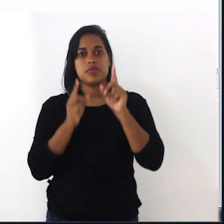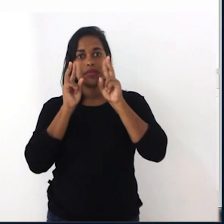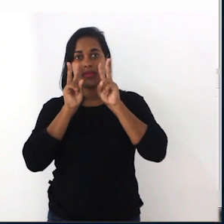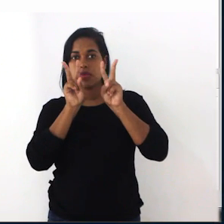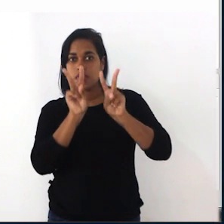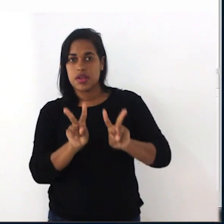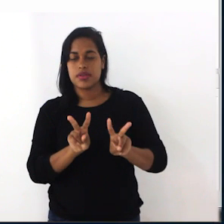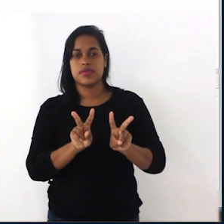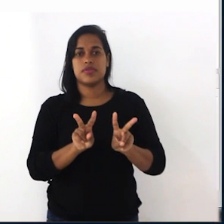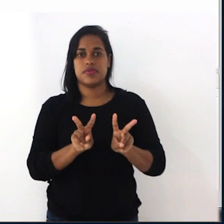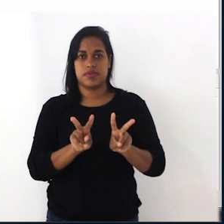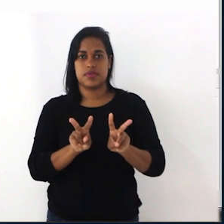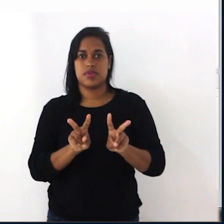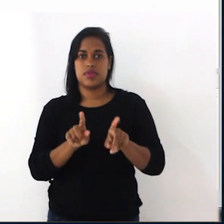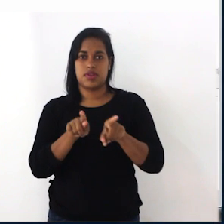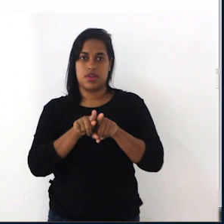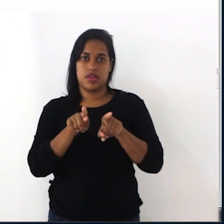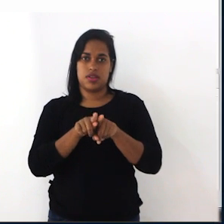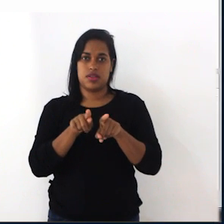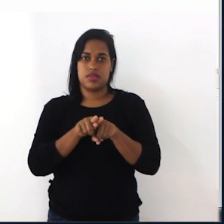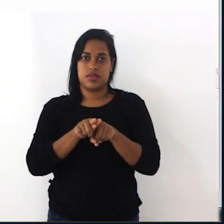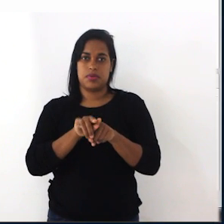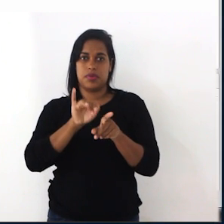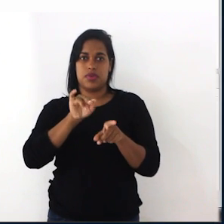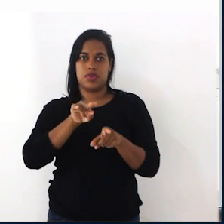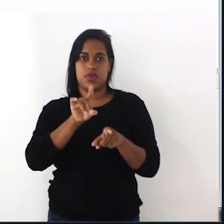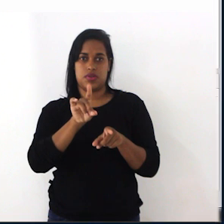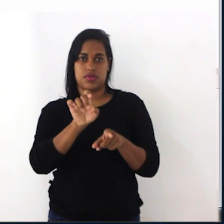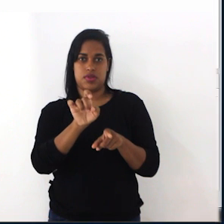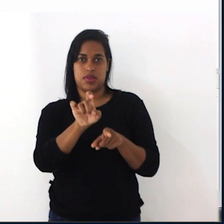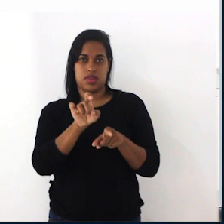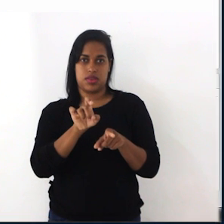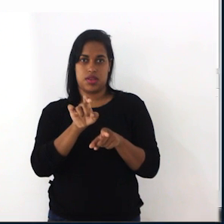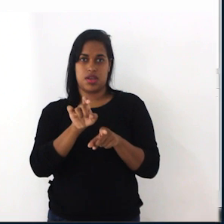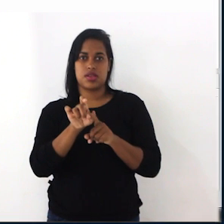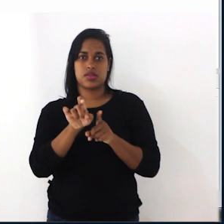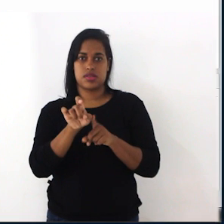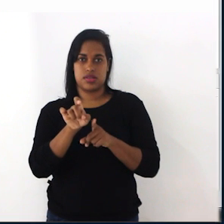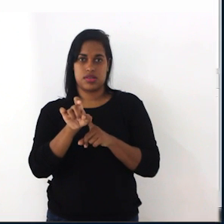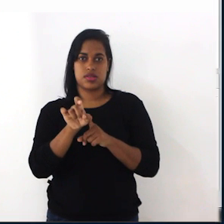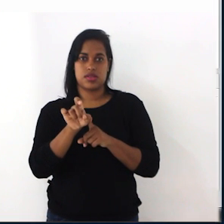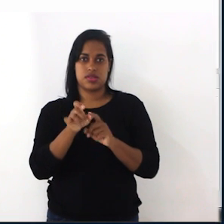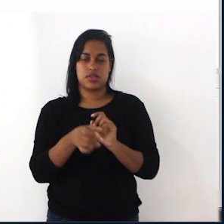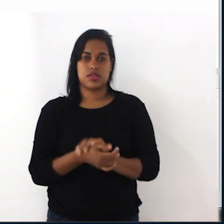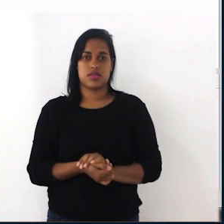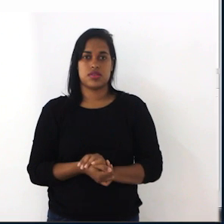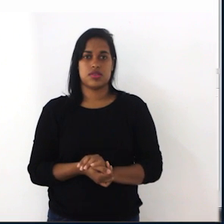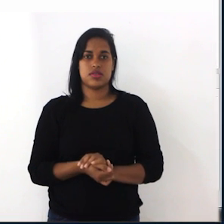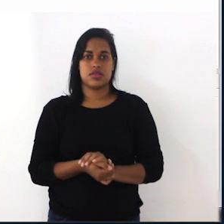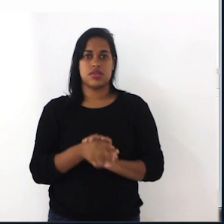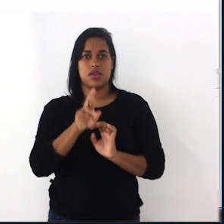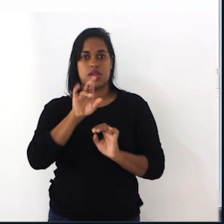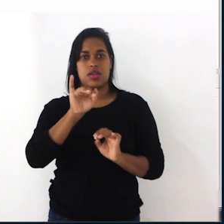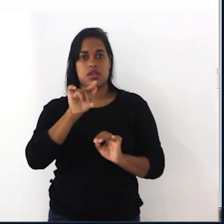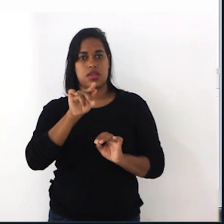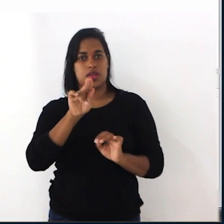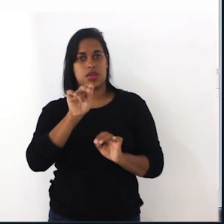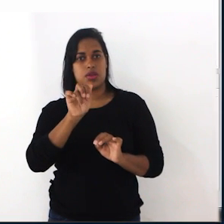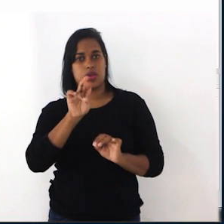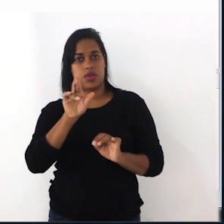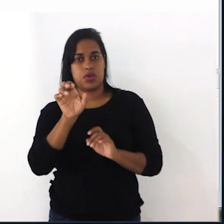verificar. Para verificar, a gente vai colocar aqui na nossa index o nosso require. Require, o nome do